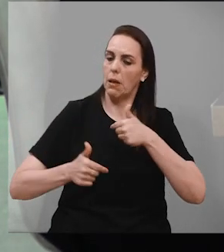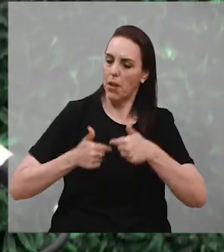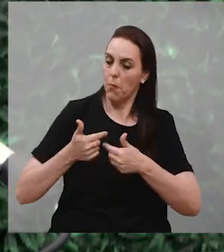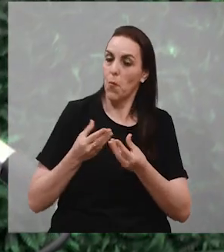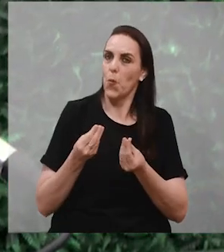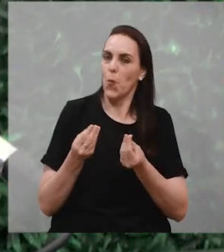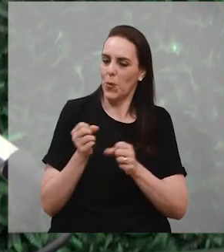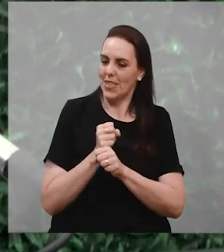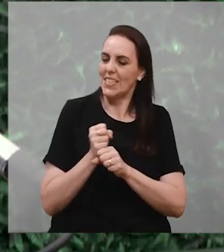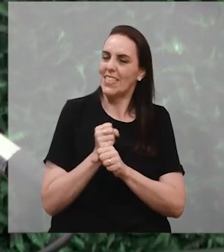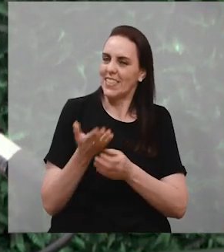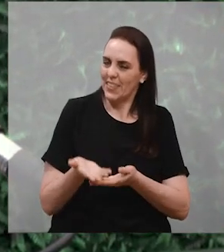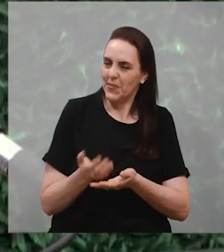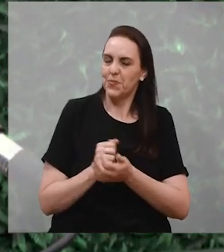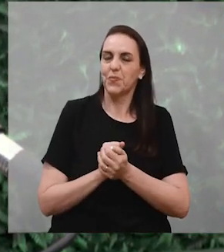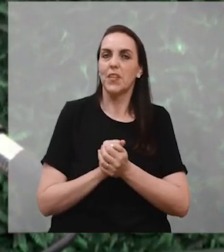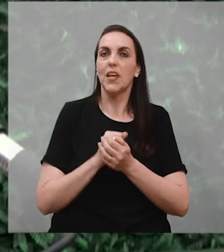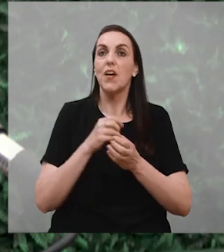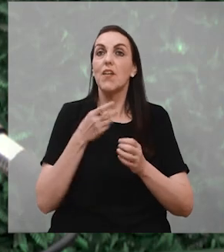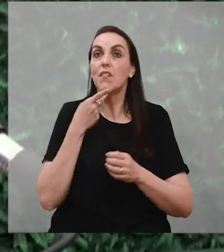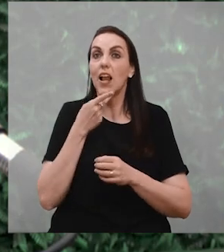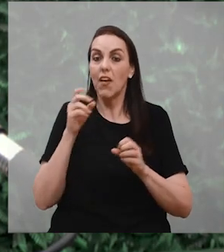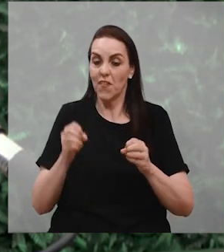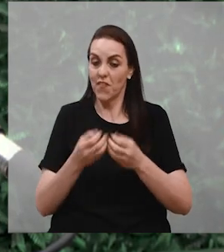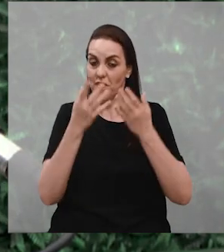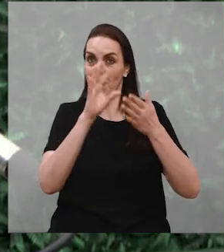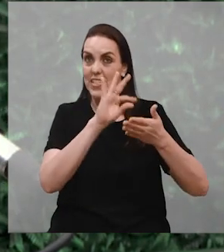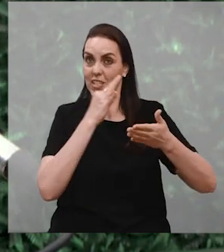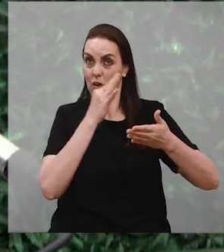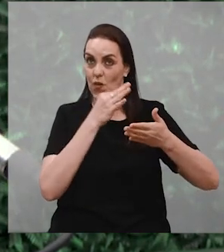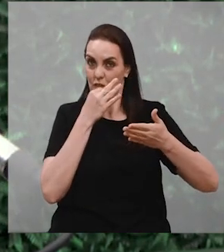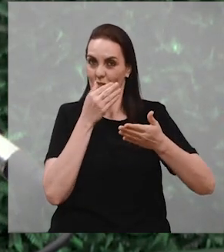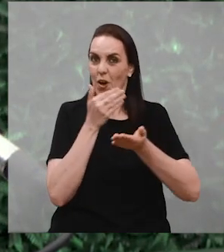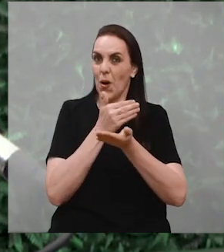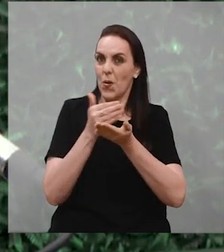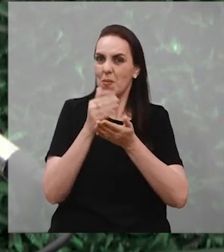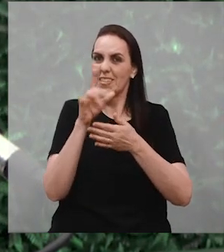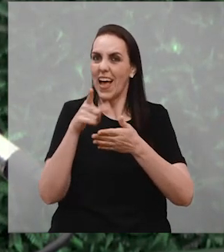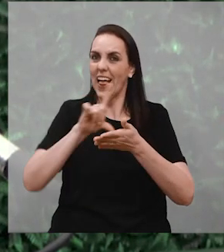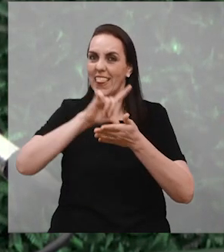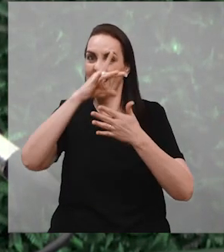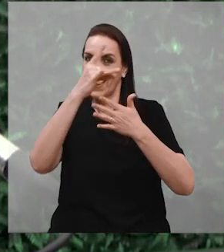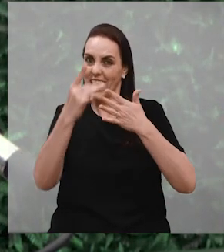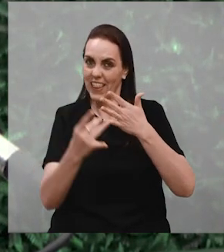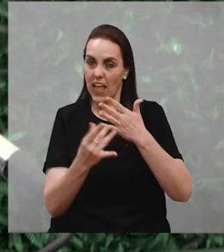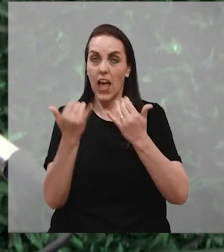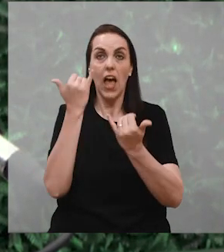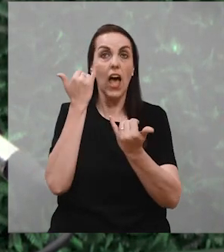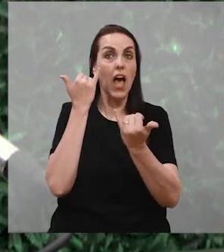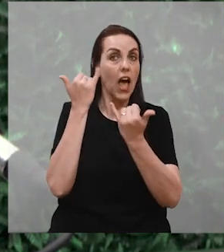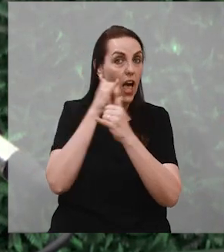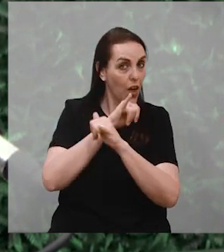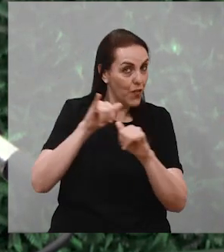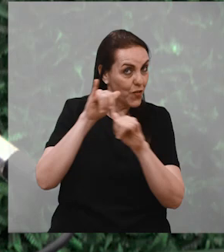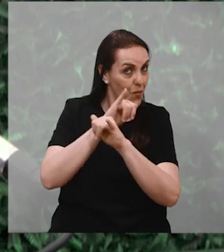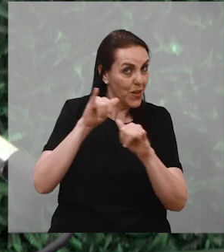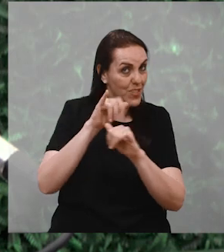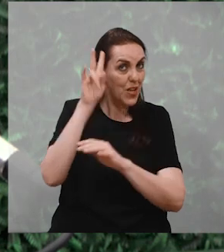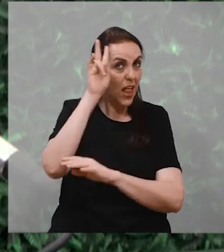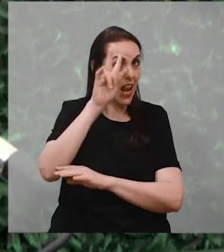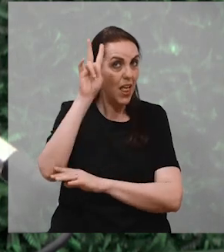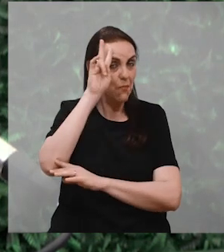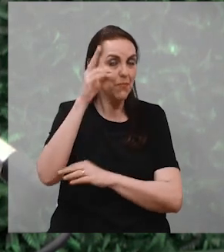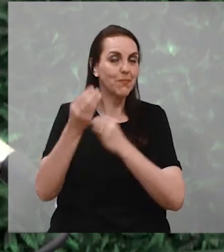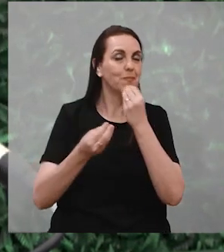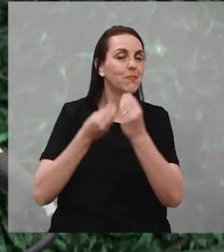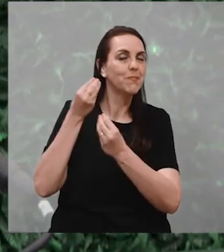né? E falando da Festa da Uva, começo, antes de entrar nos detalhes, eu trago algumas informações aí para a